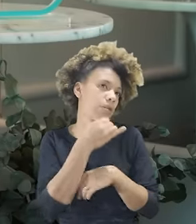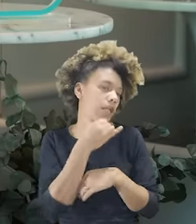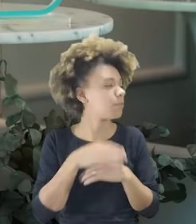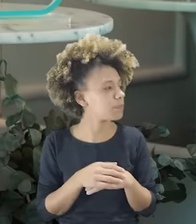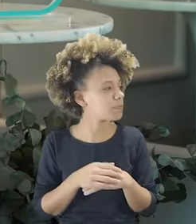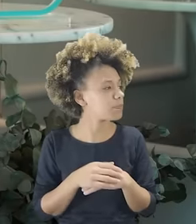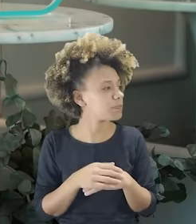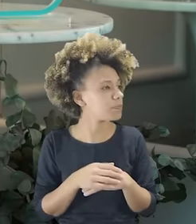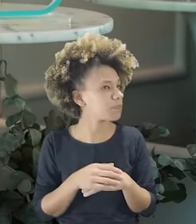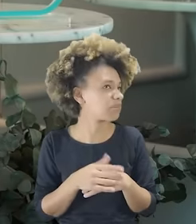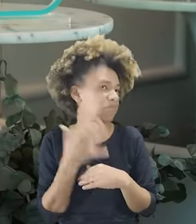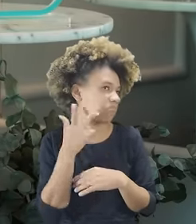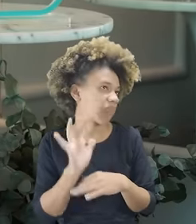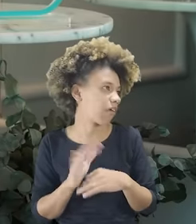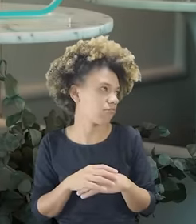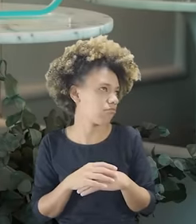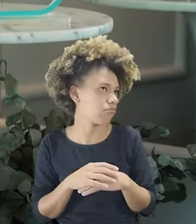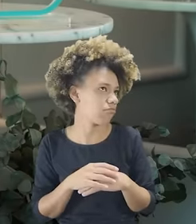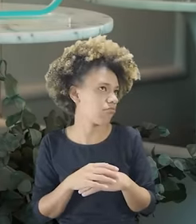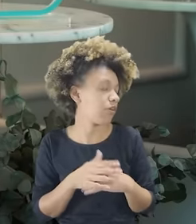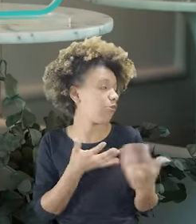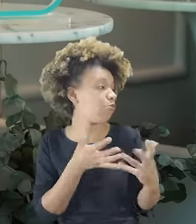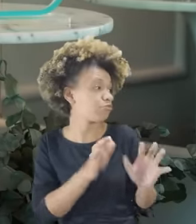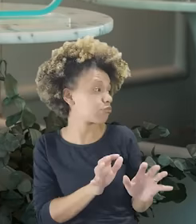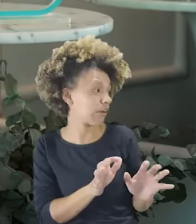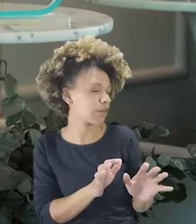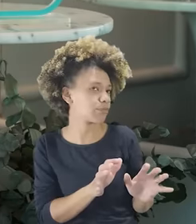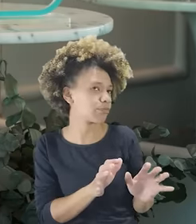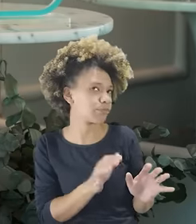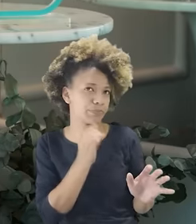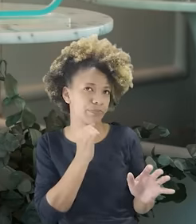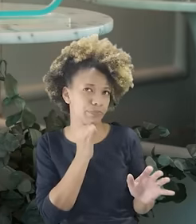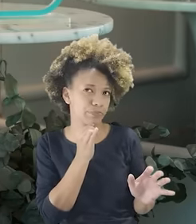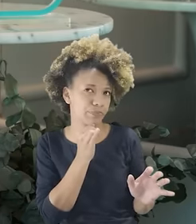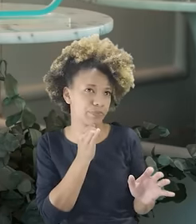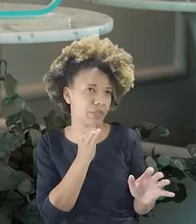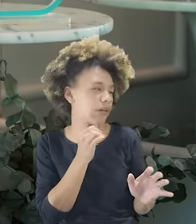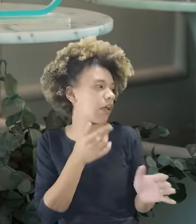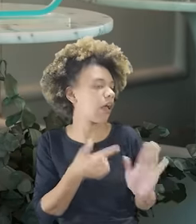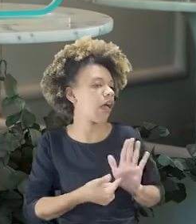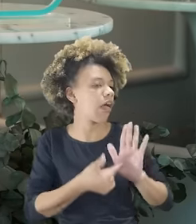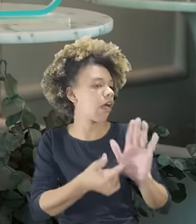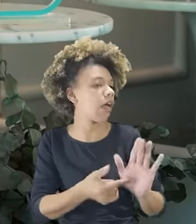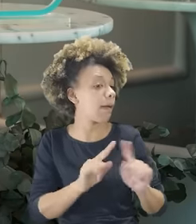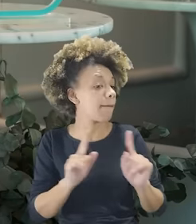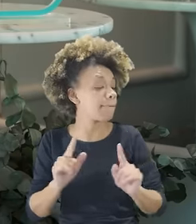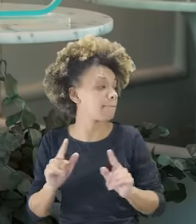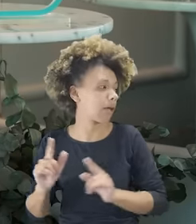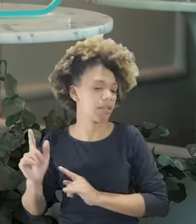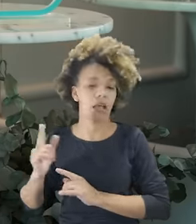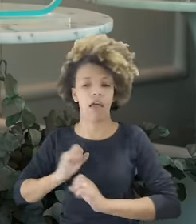exemplo sei lá eh eu não quero ter estafa mas